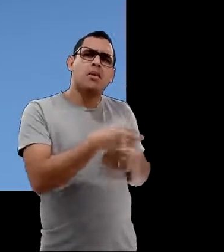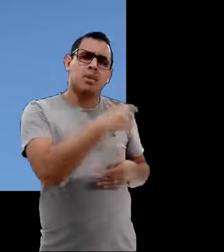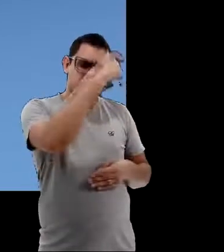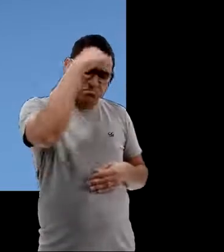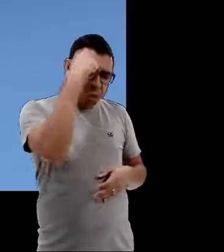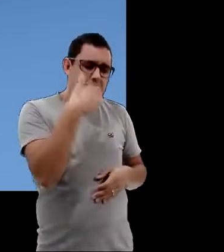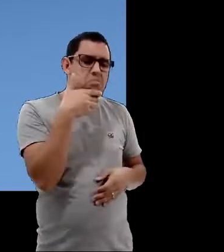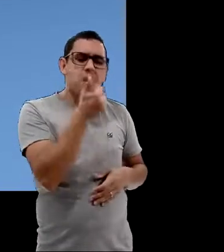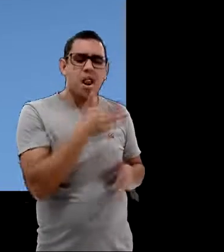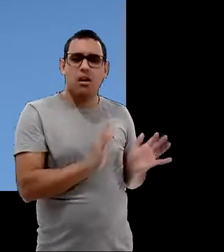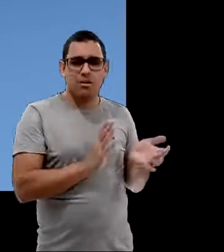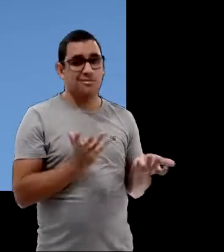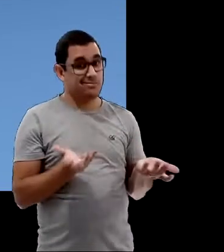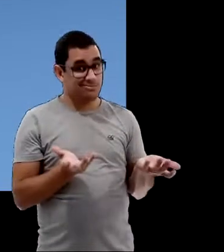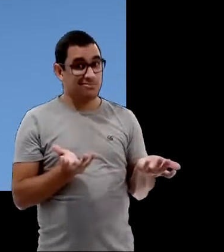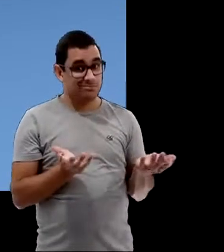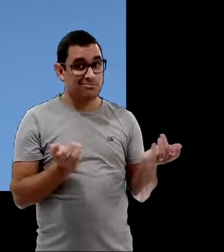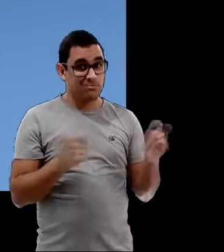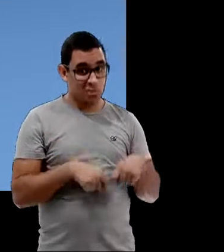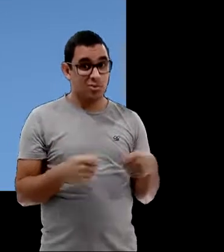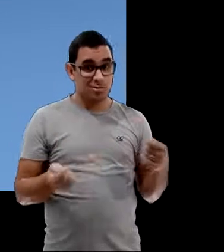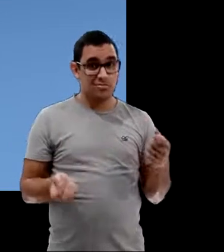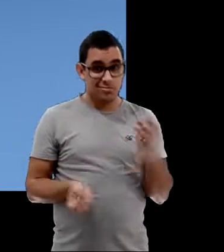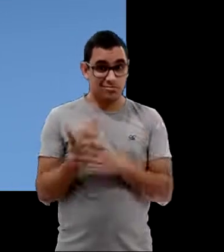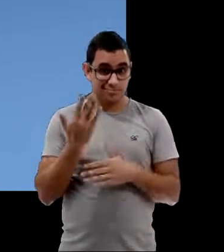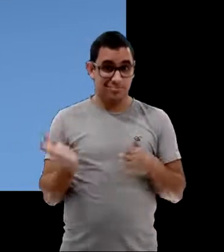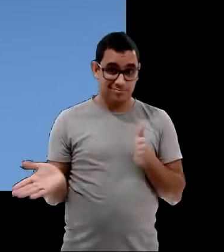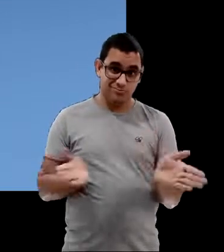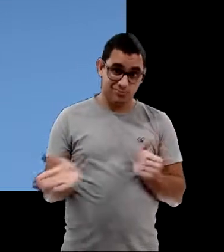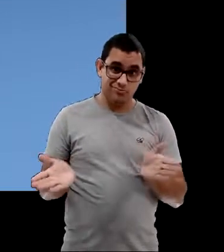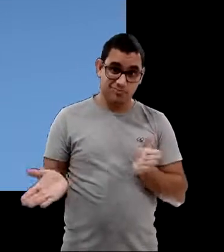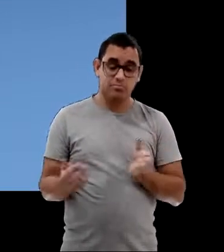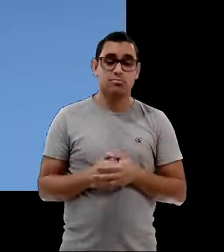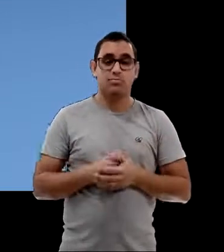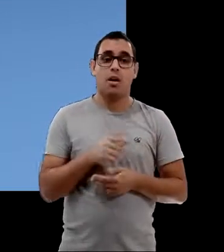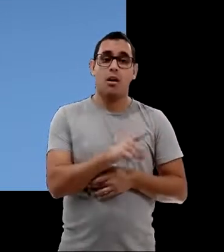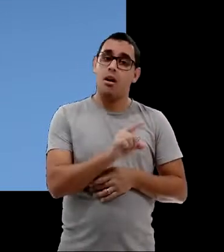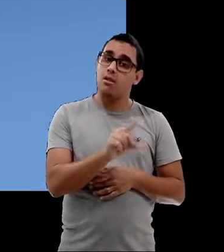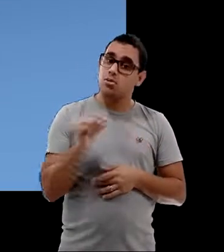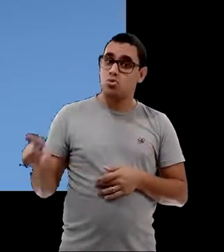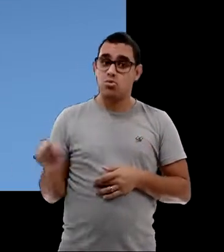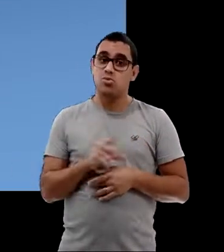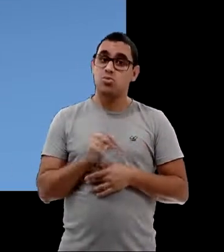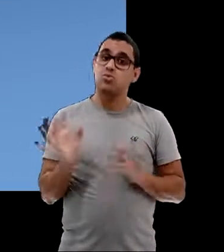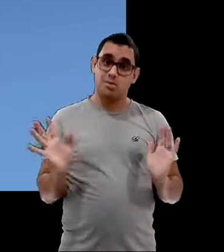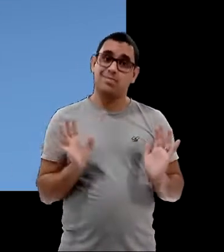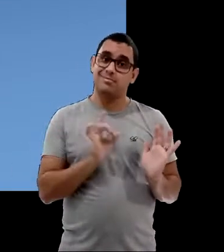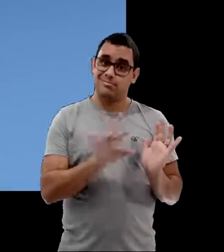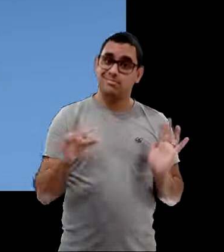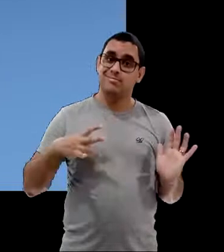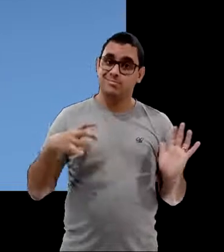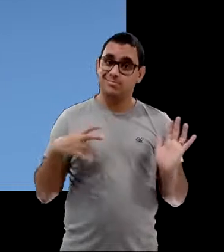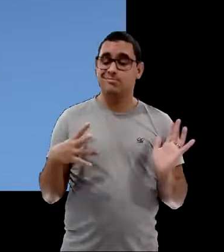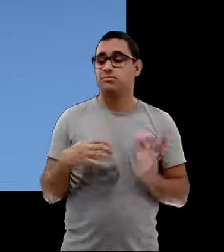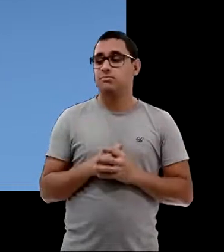pagar por um estudo, mas eu posso muito bem aprender uma profissão na prática, com amigos, com